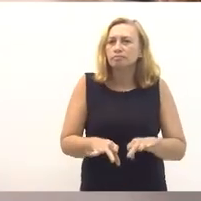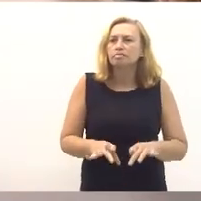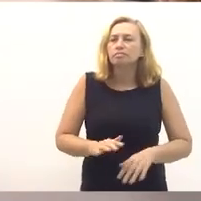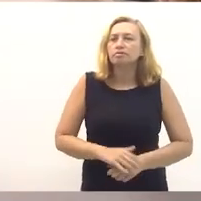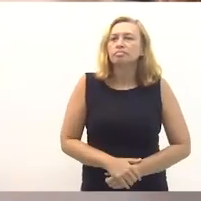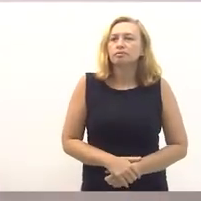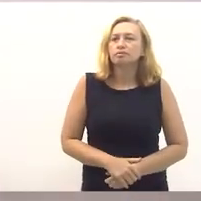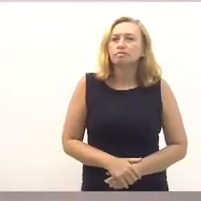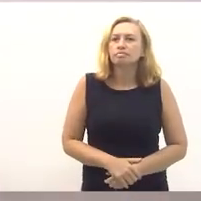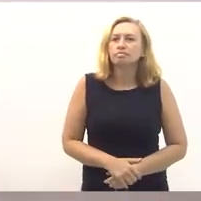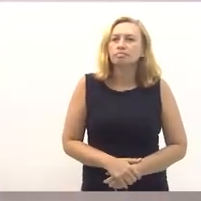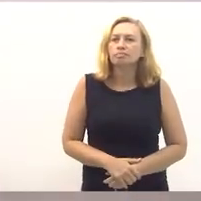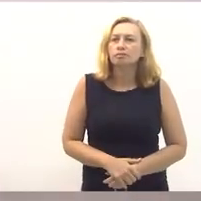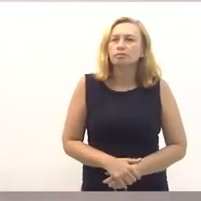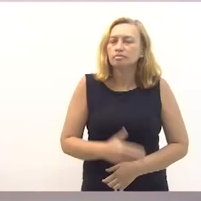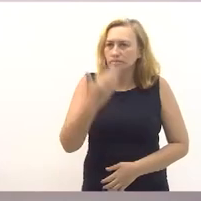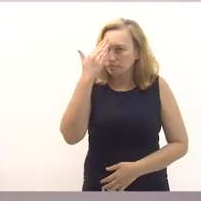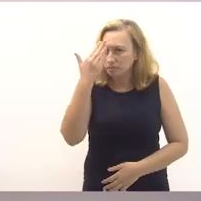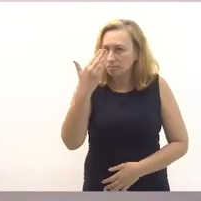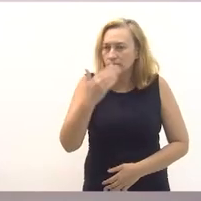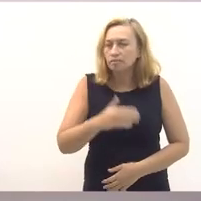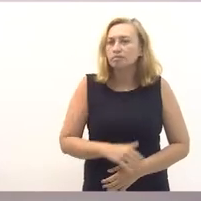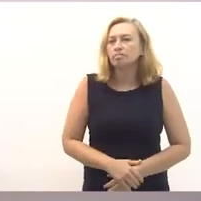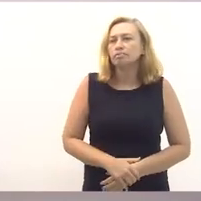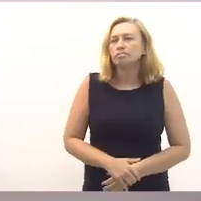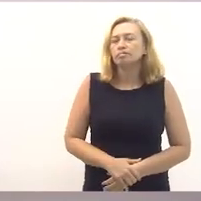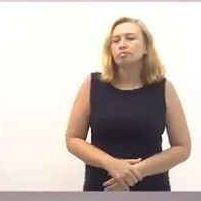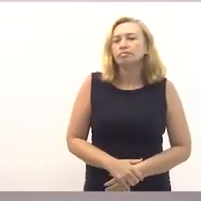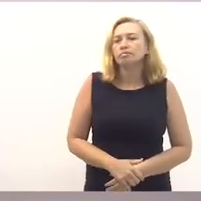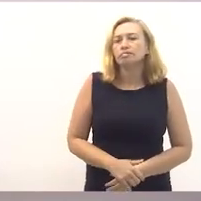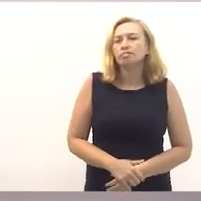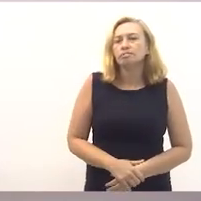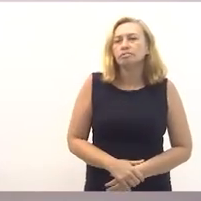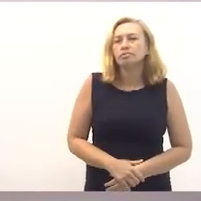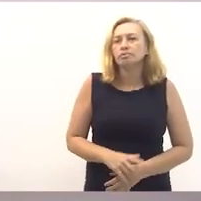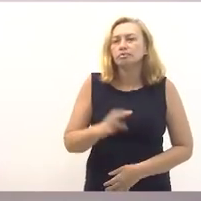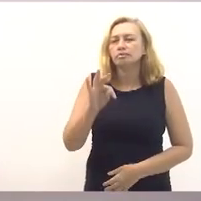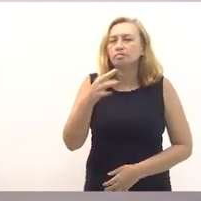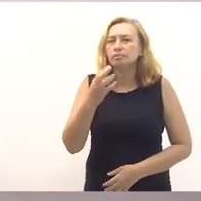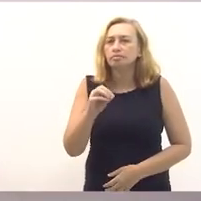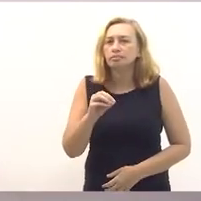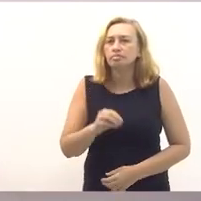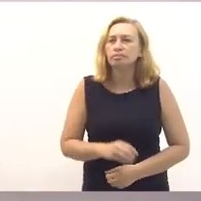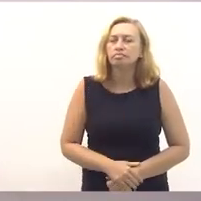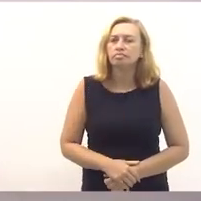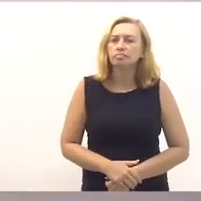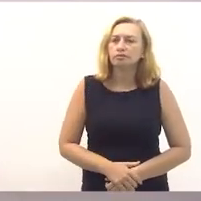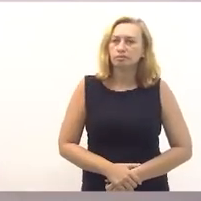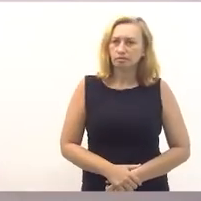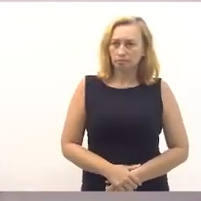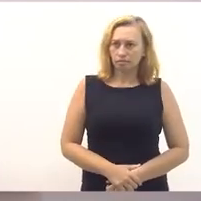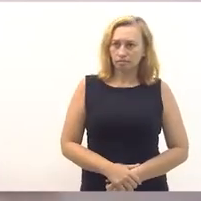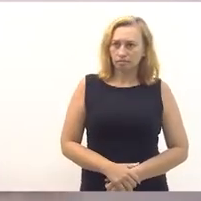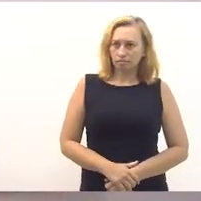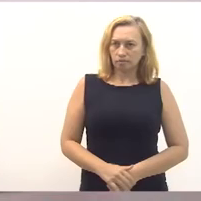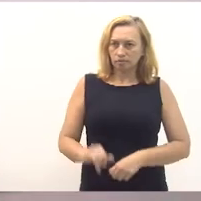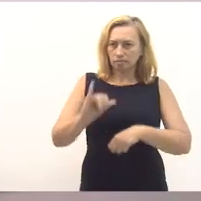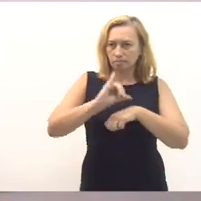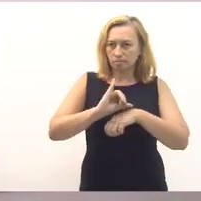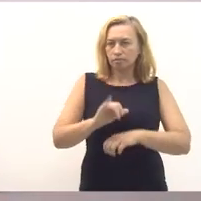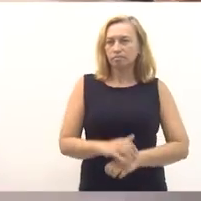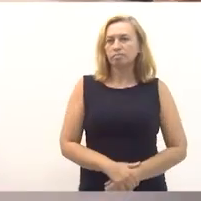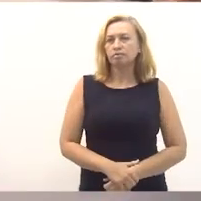encerrar Então pessoal gratidão aí Erick Thiago Oliveira Volta Redonda Opa